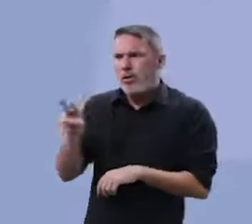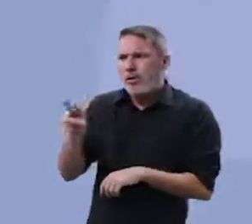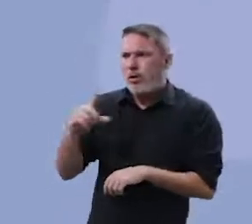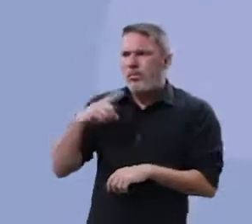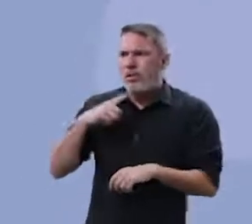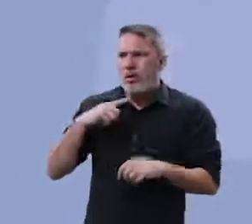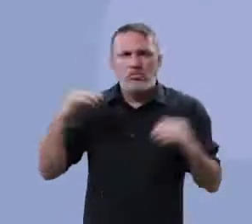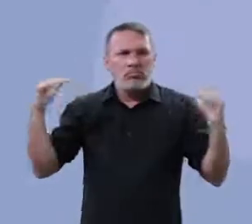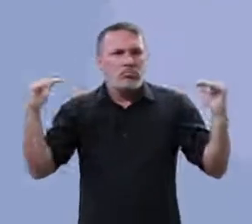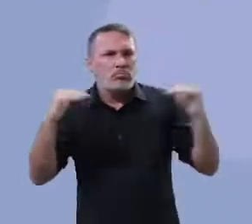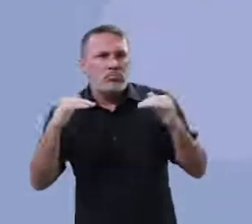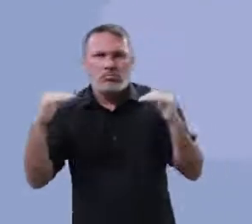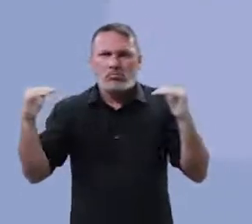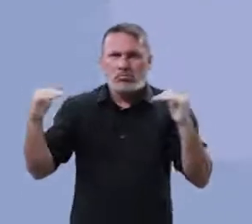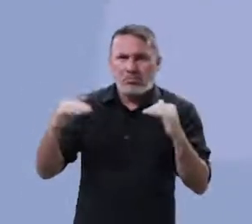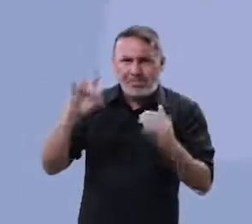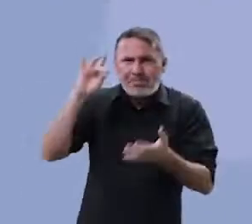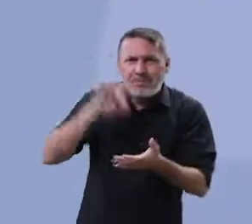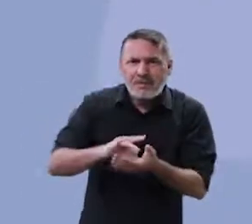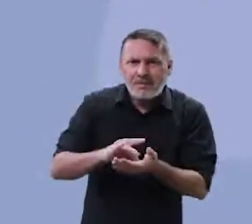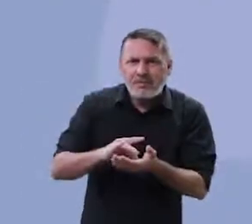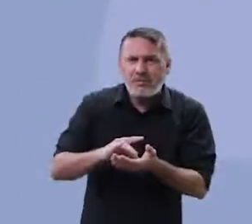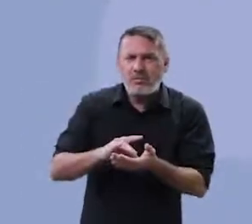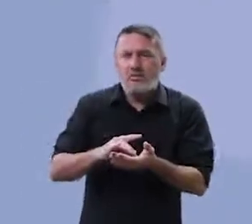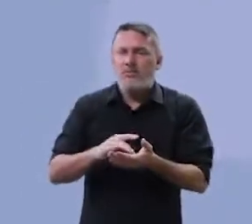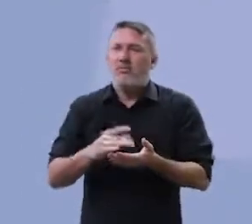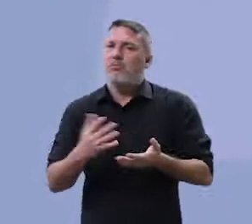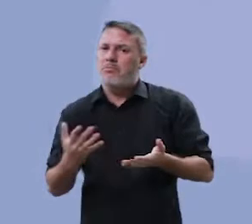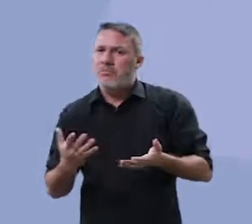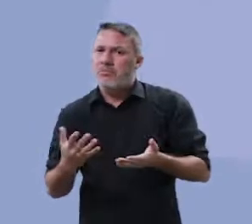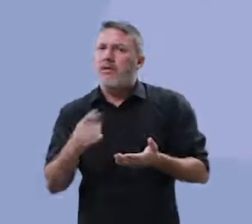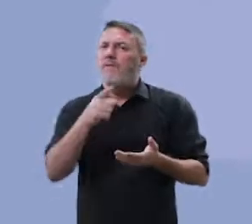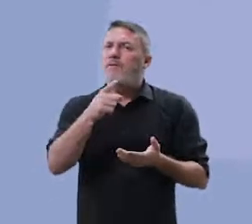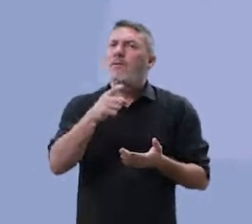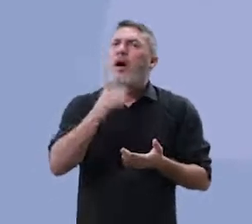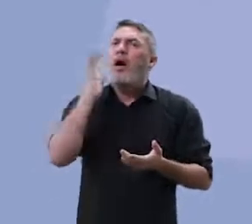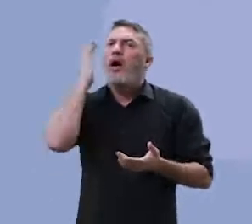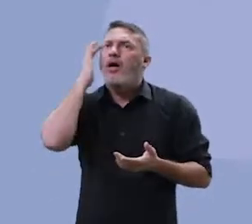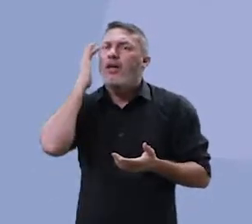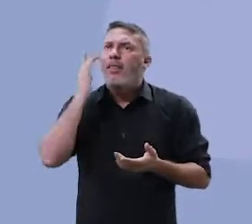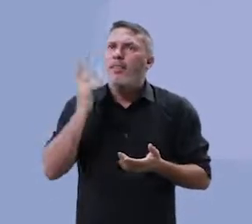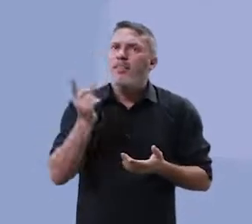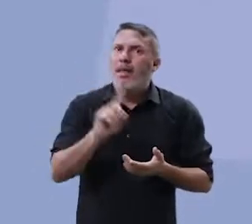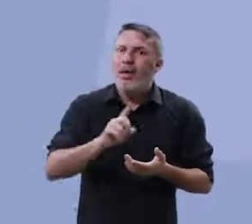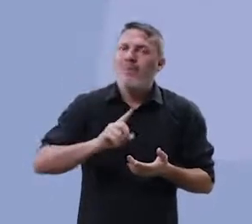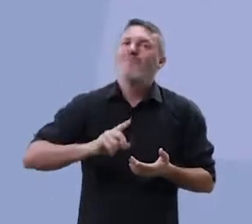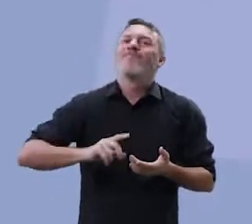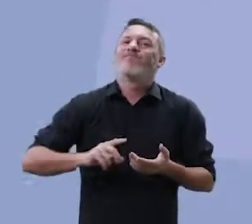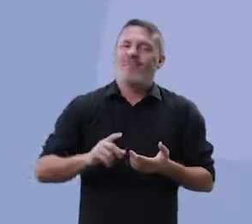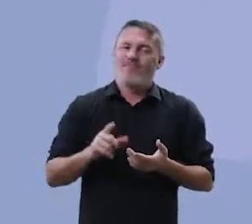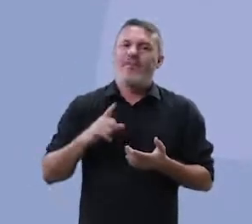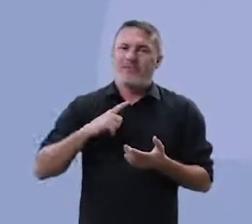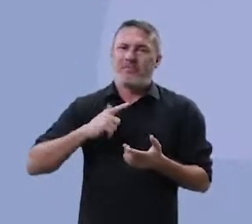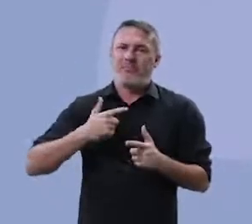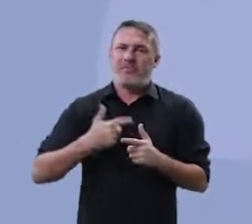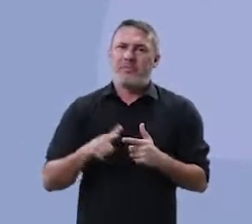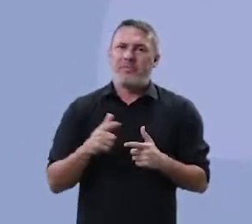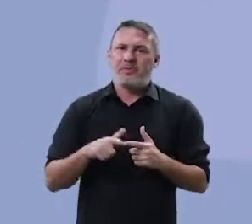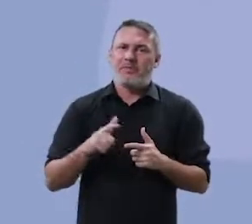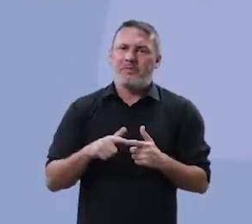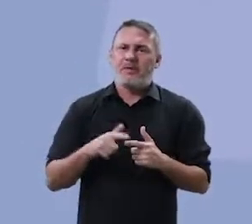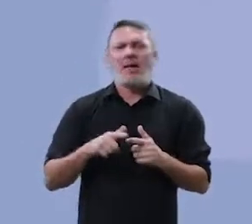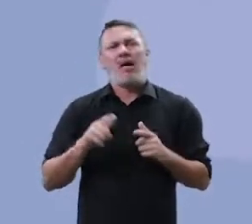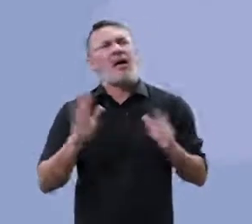ao lado, se vê algum carro ou outro? Infelizmente, se você disse que não, já começou a ver uma falha